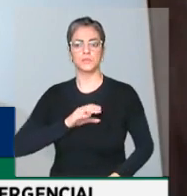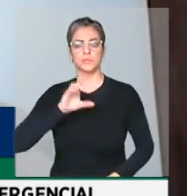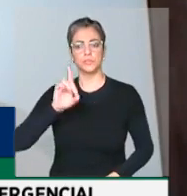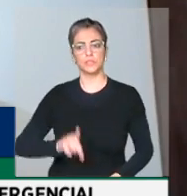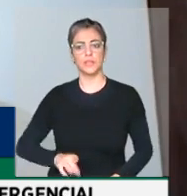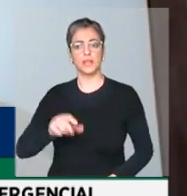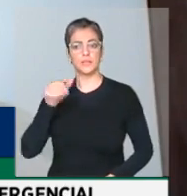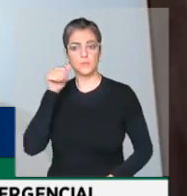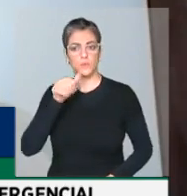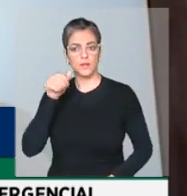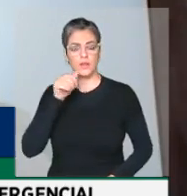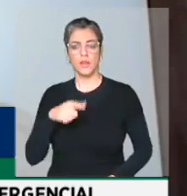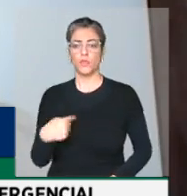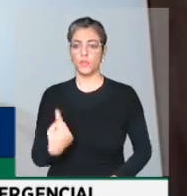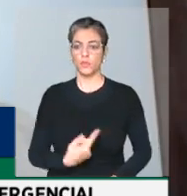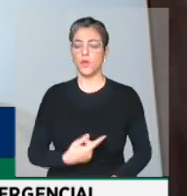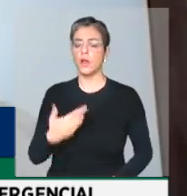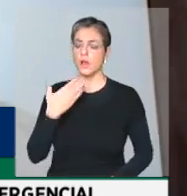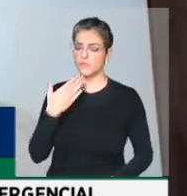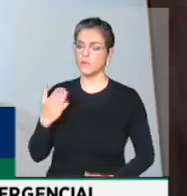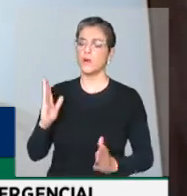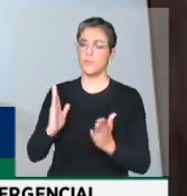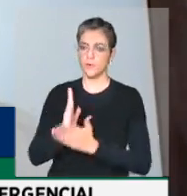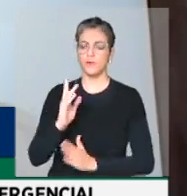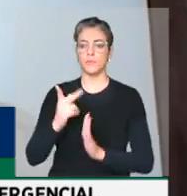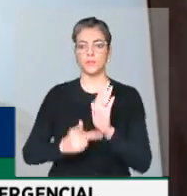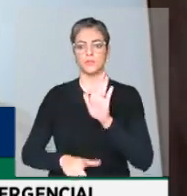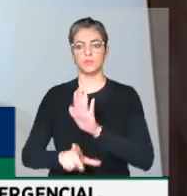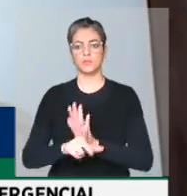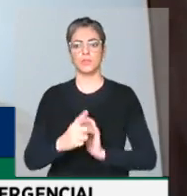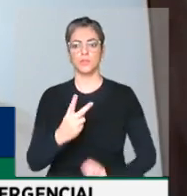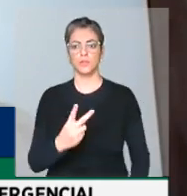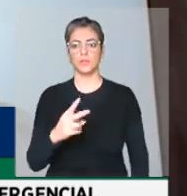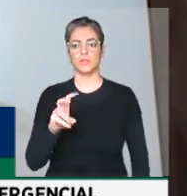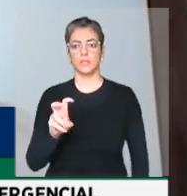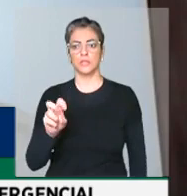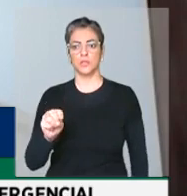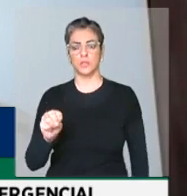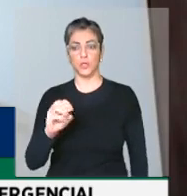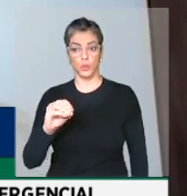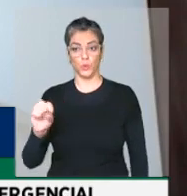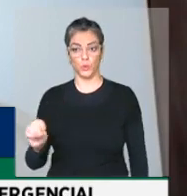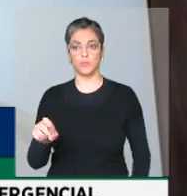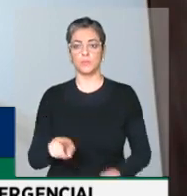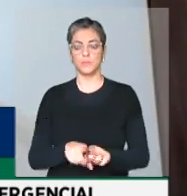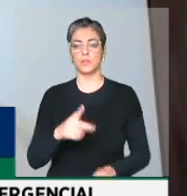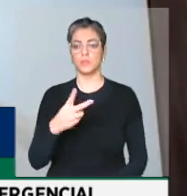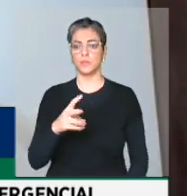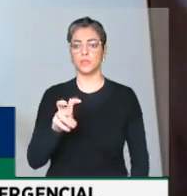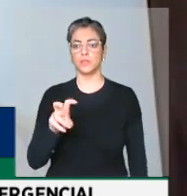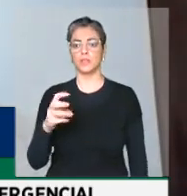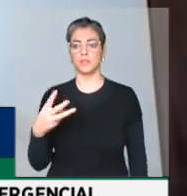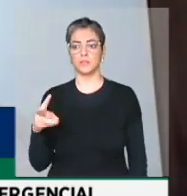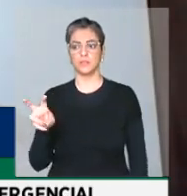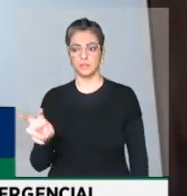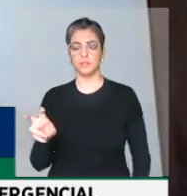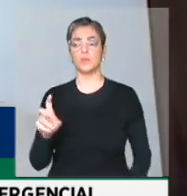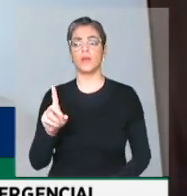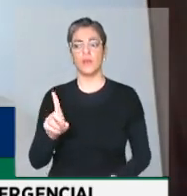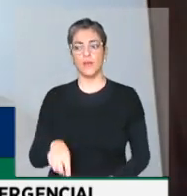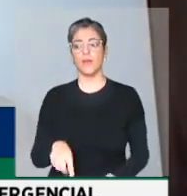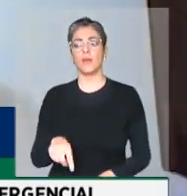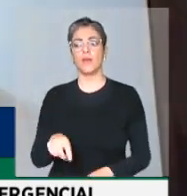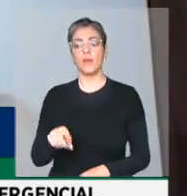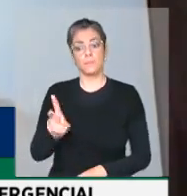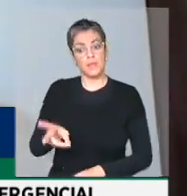da Mulher, somos pela aprovação do projeto de lei 2508 e 2835, ambos na forma